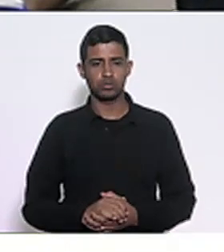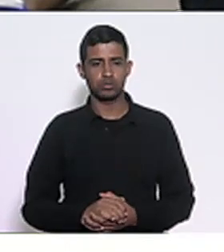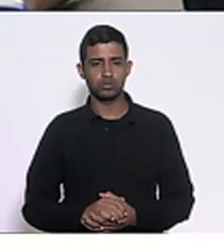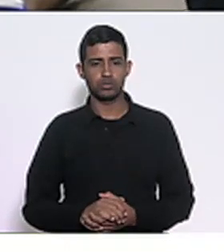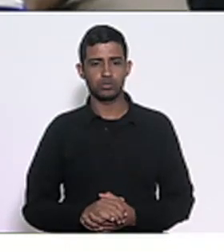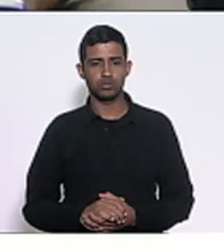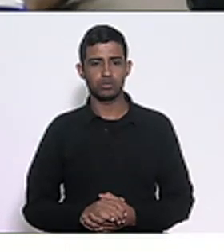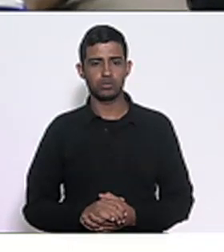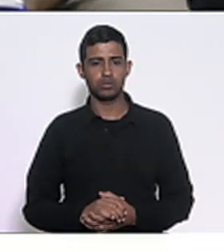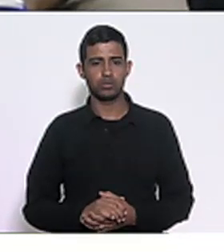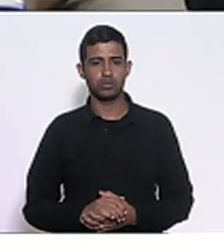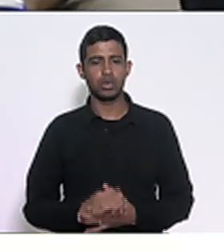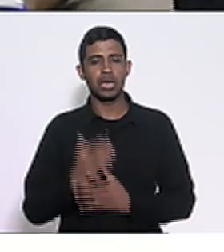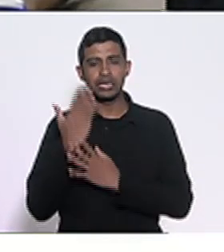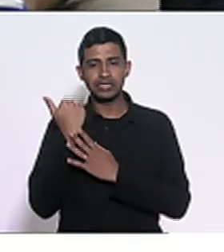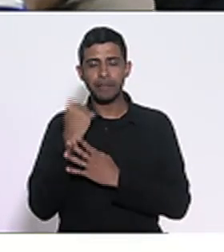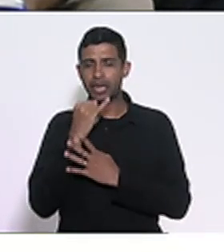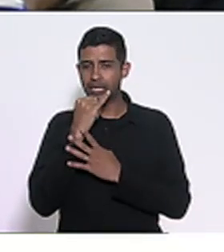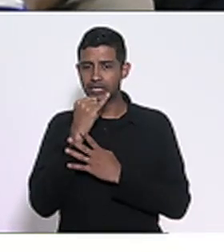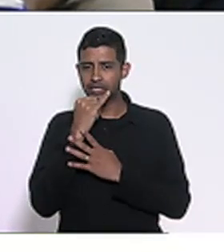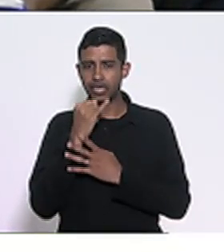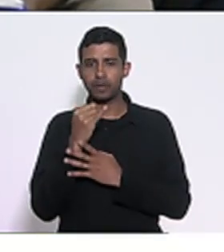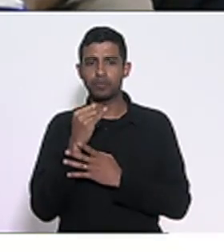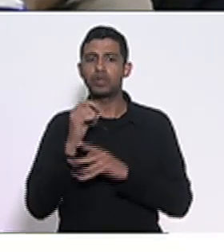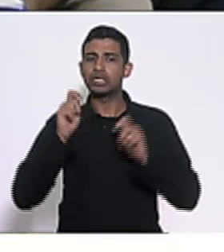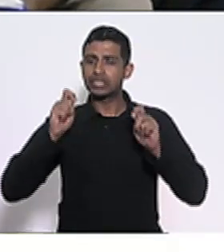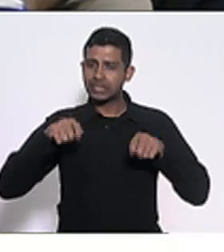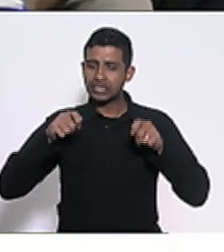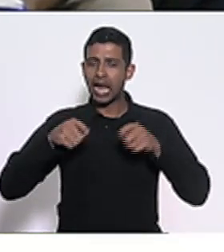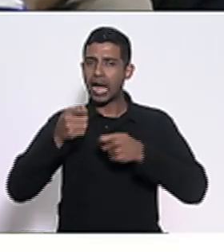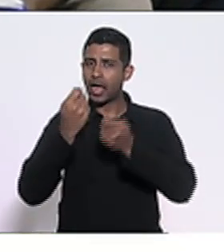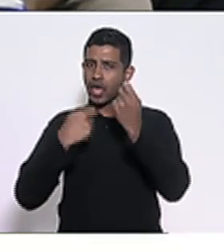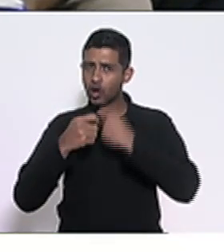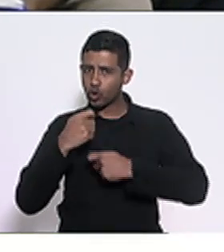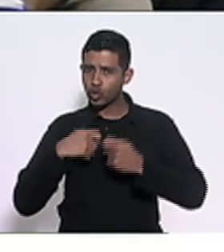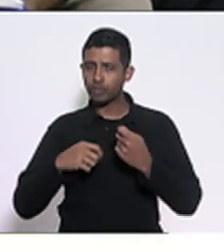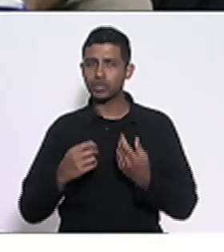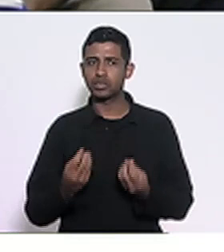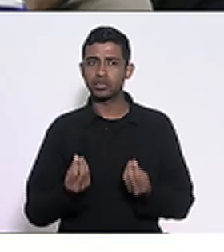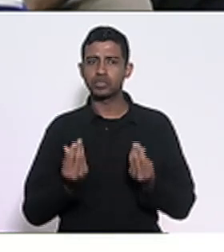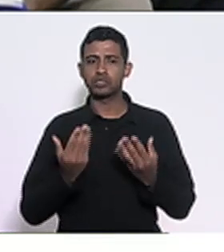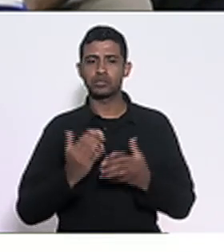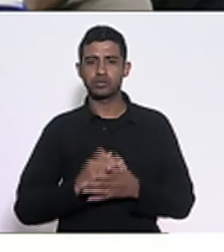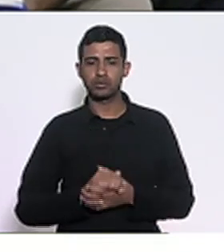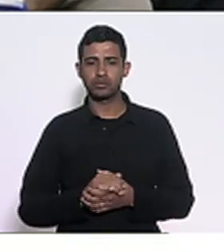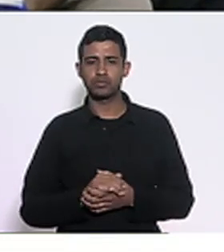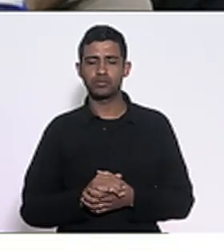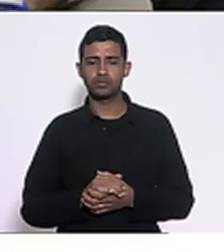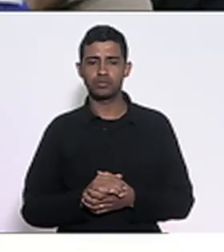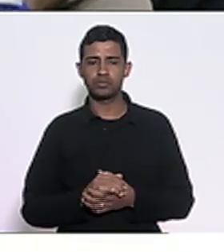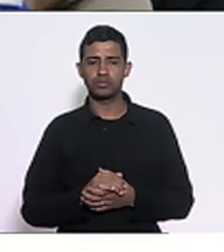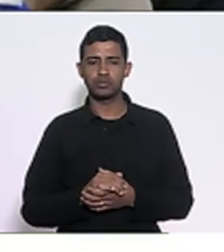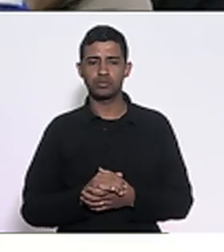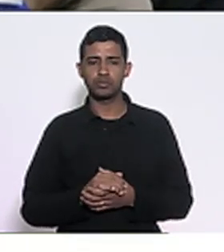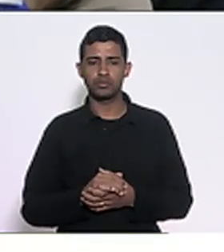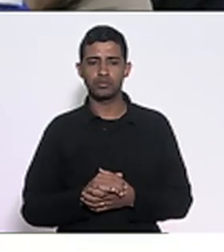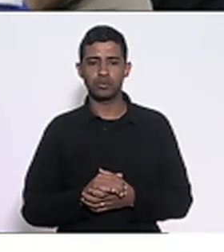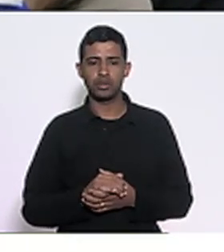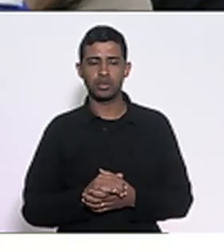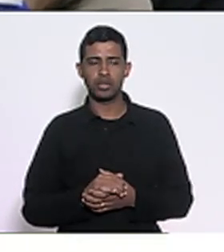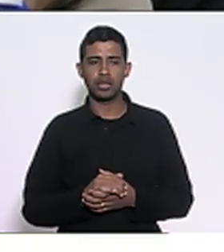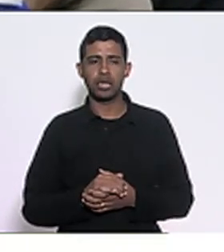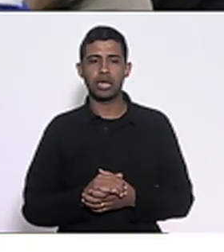de quanto economizaria em termos de gastos do Estado com a tecnologia